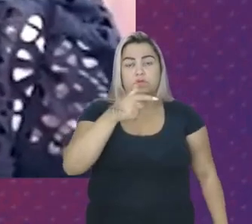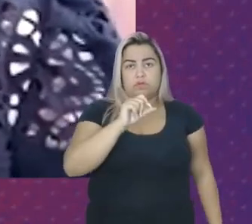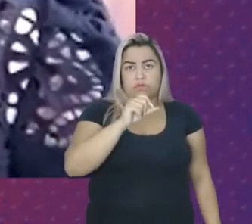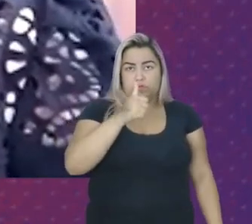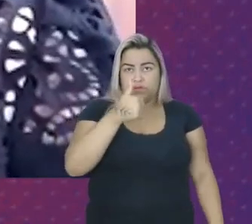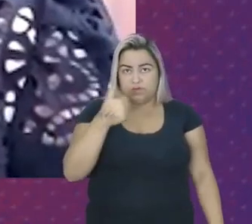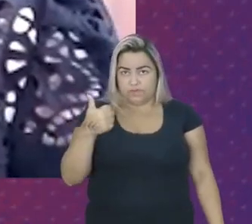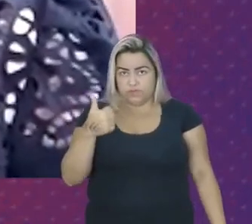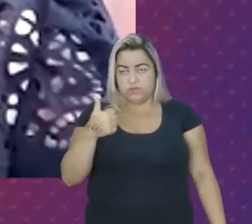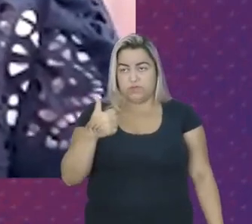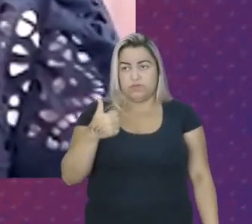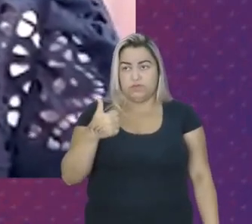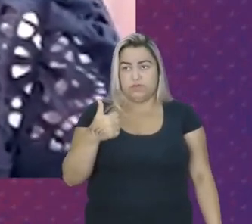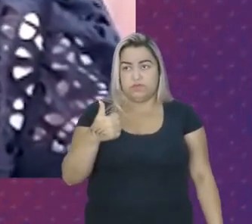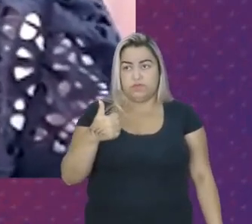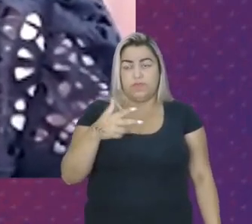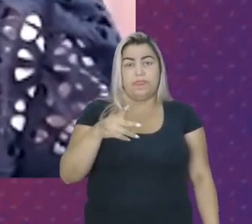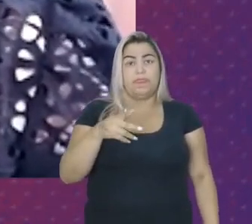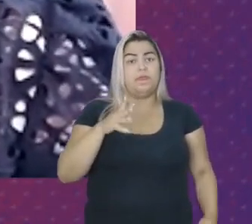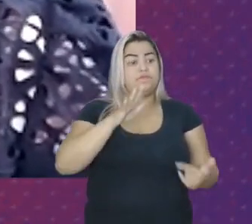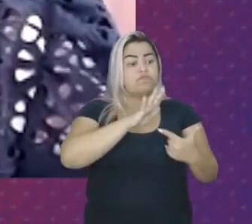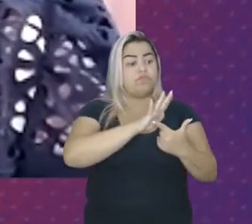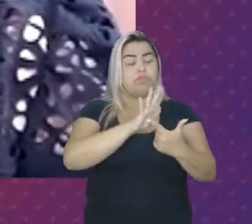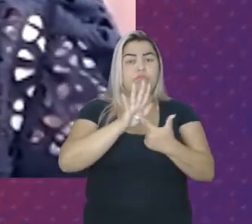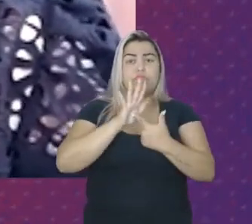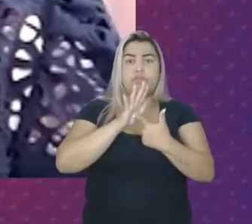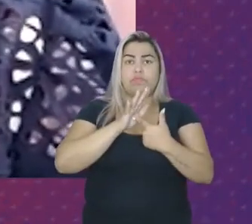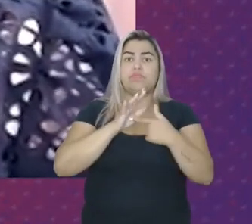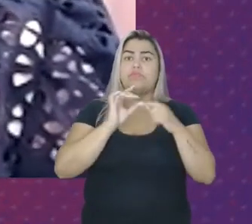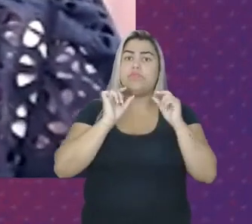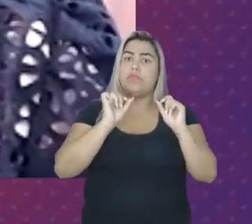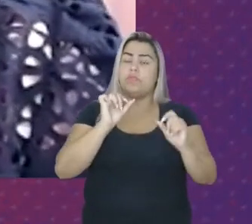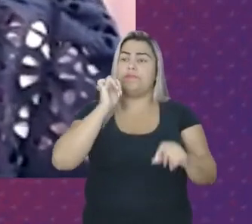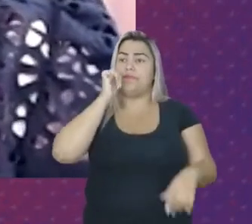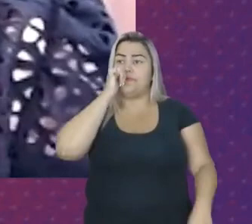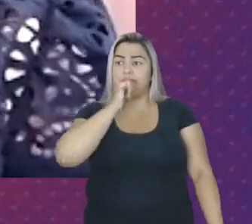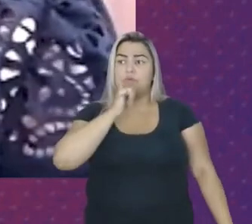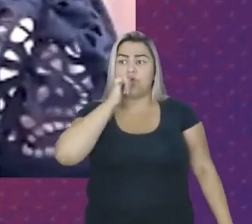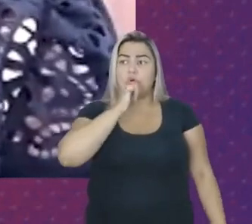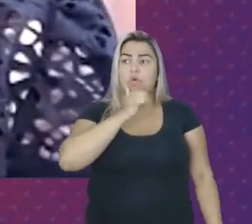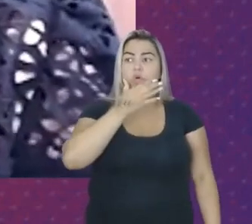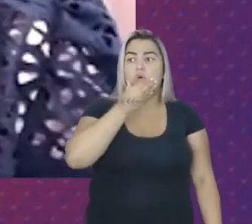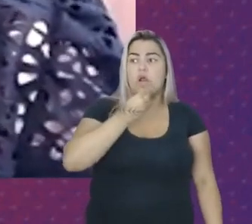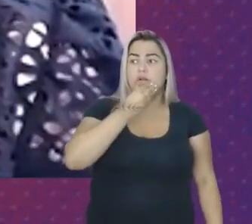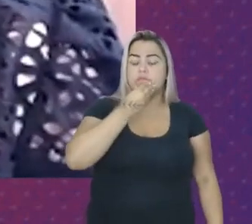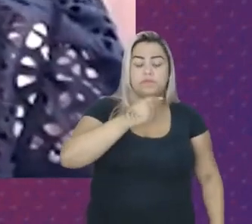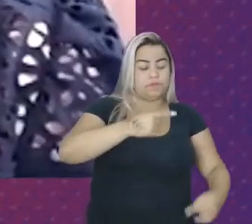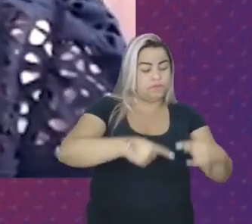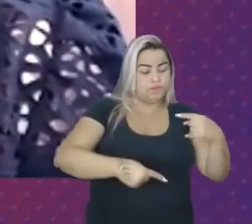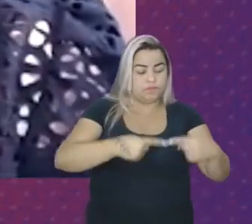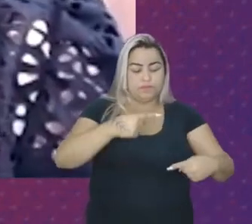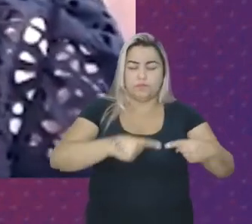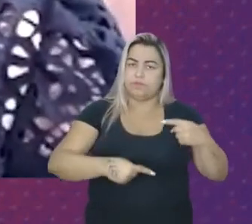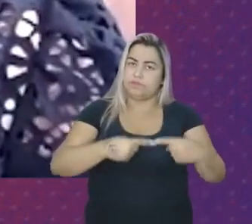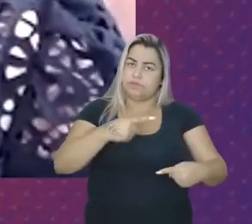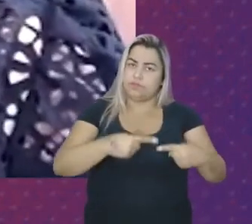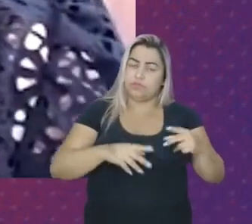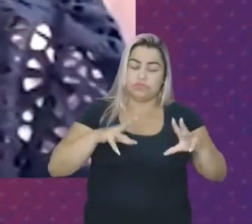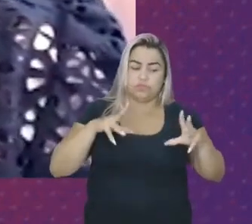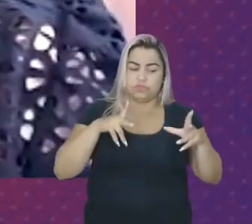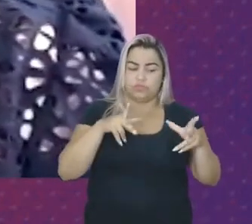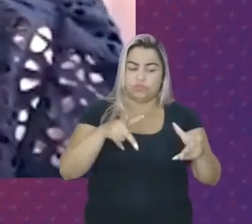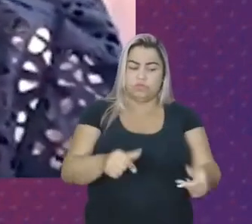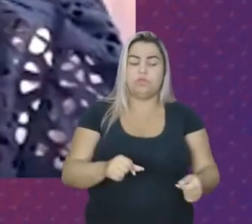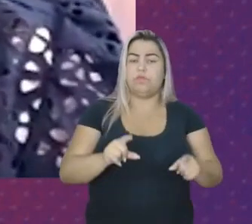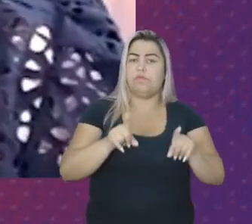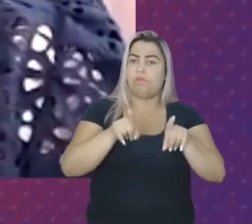2021, apontando o tempo gasto por mulheres, por homens, nessa política do cuidado. De quem que tem sido